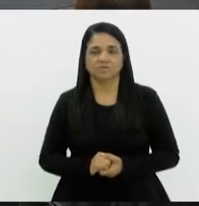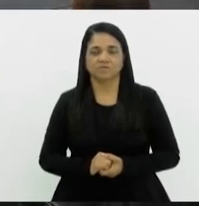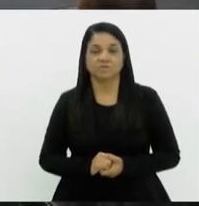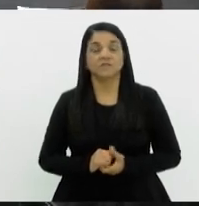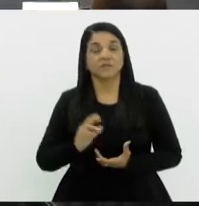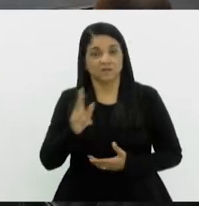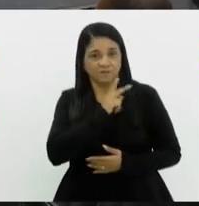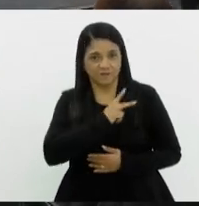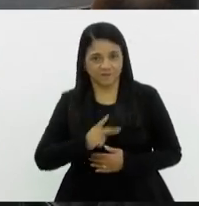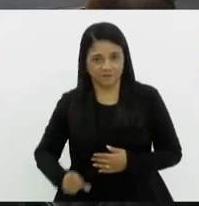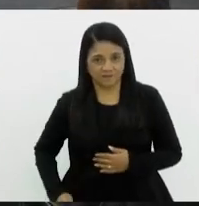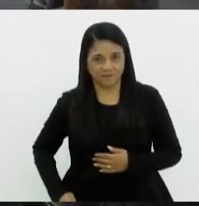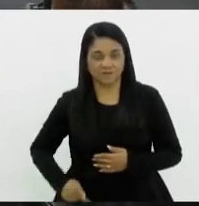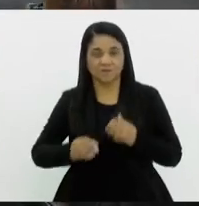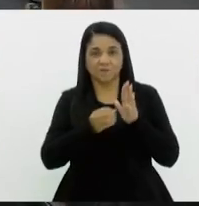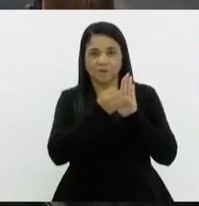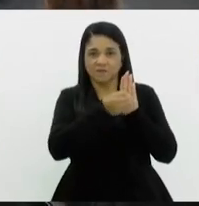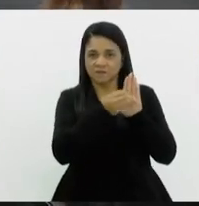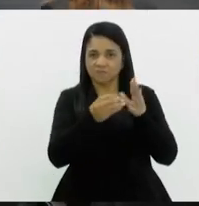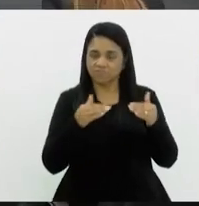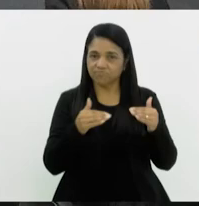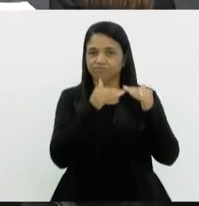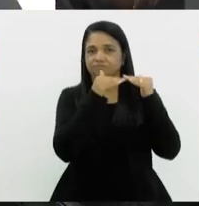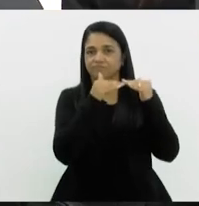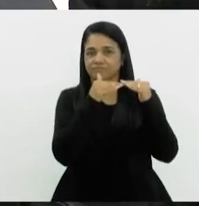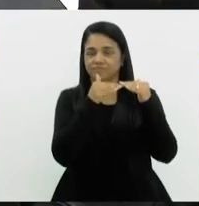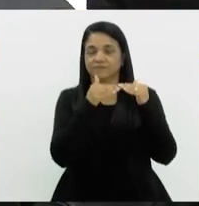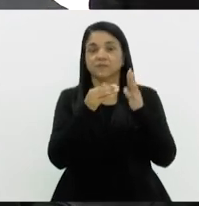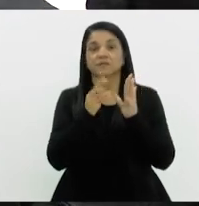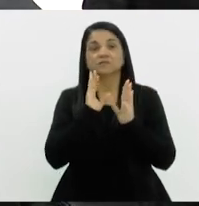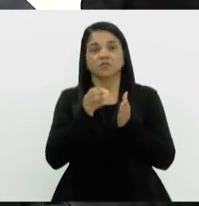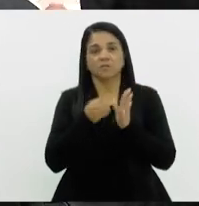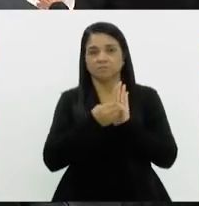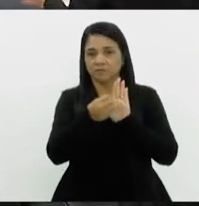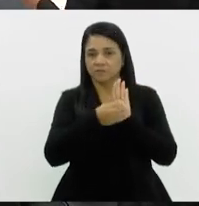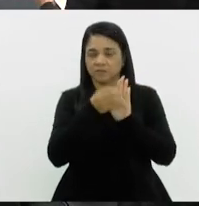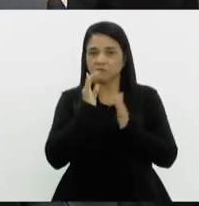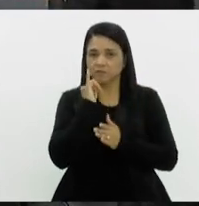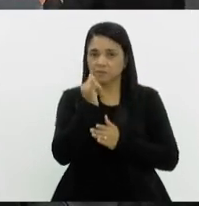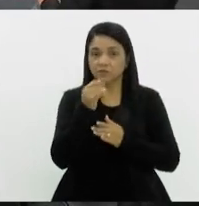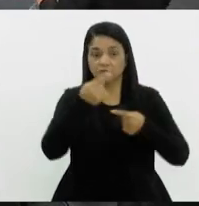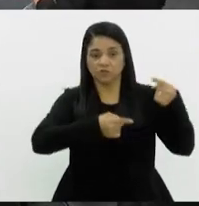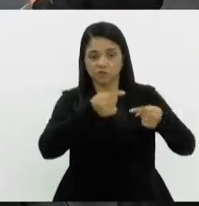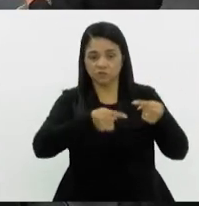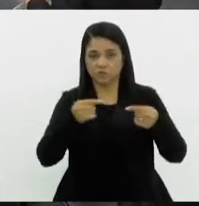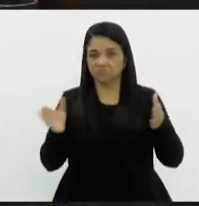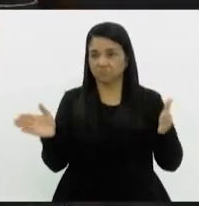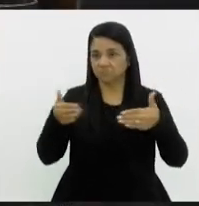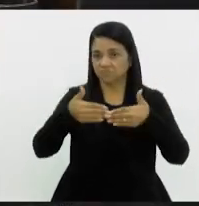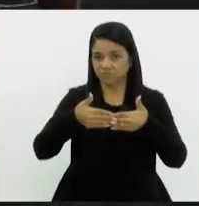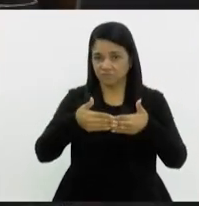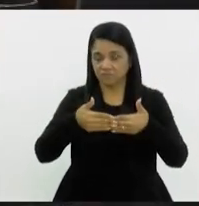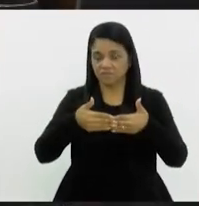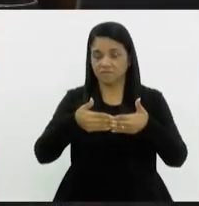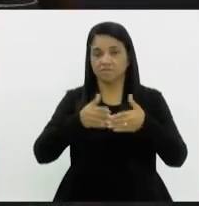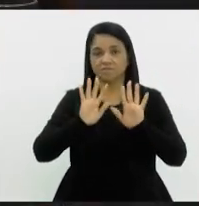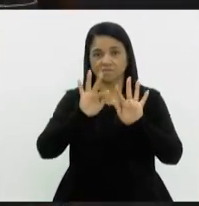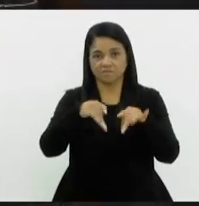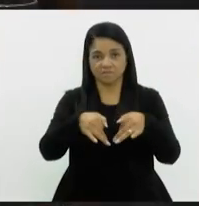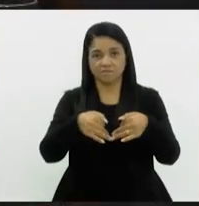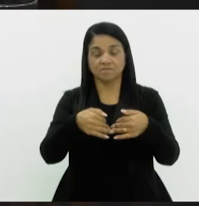Senhora presidente, parecer favorável. Com os pareceres emitidos em discussão, não havendo quem queira discutir, encerrada a